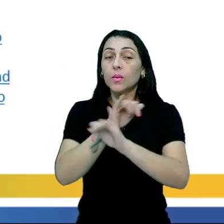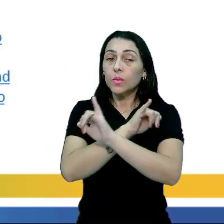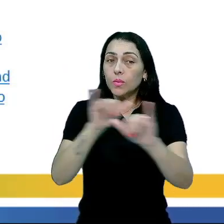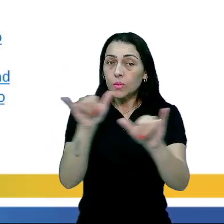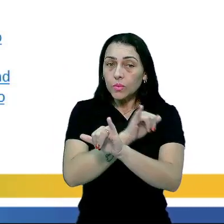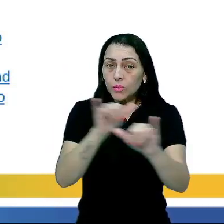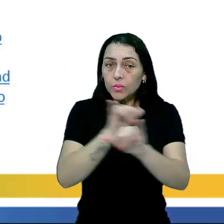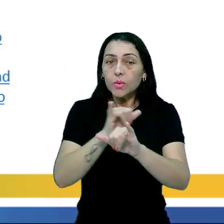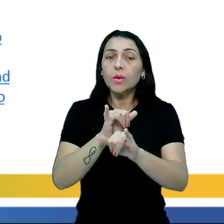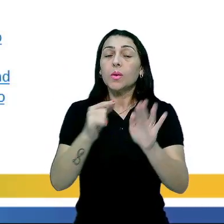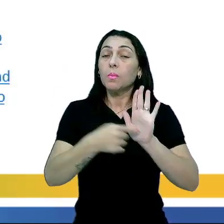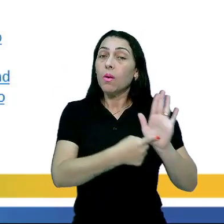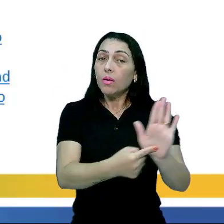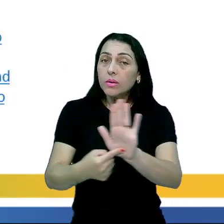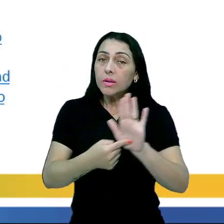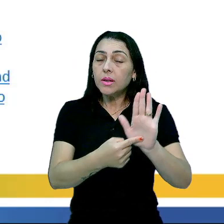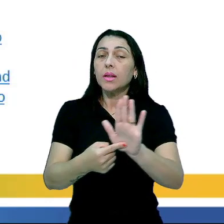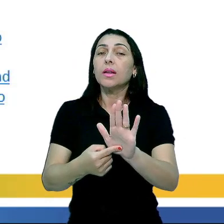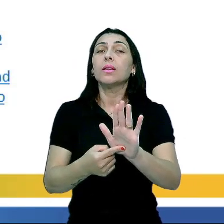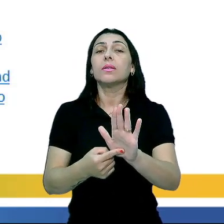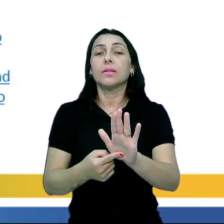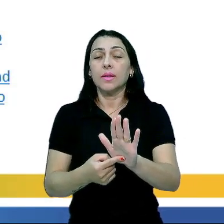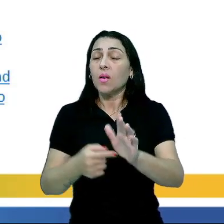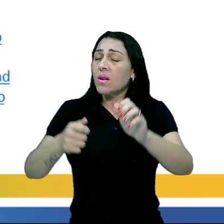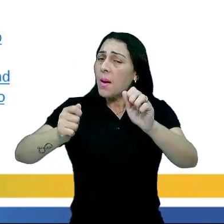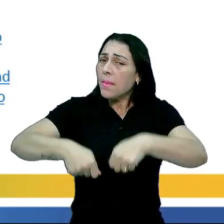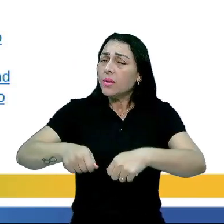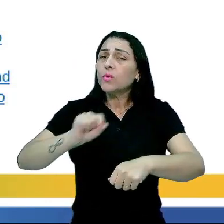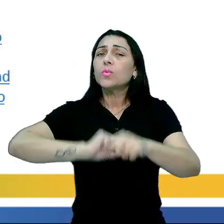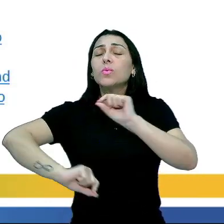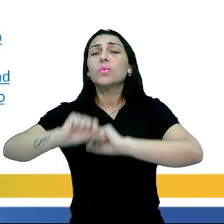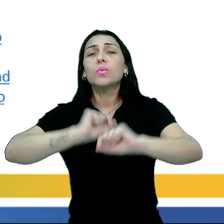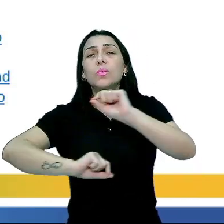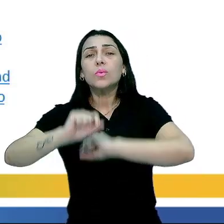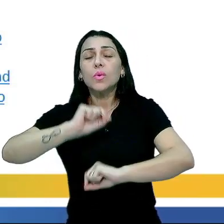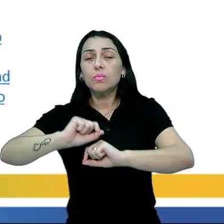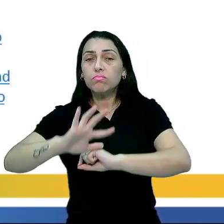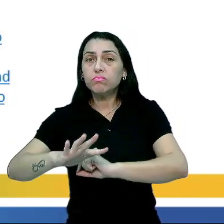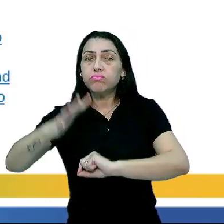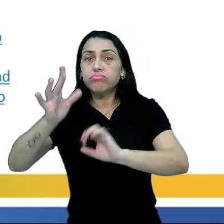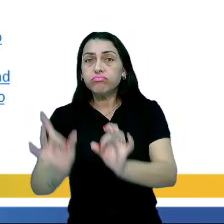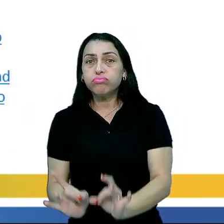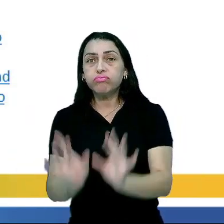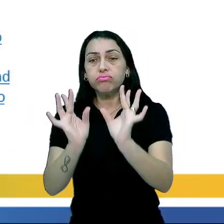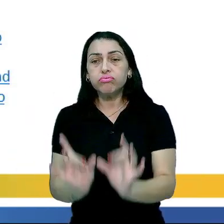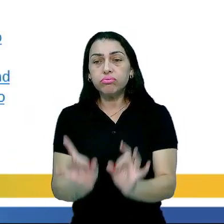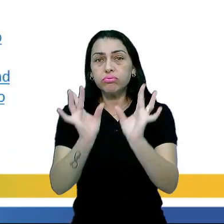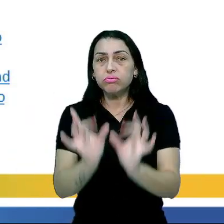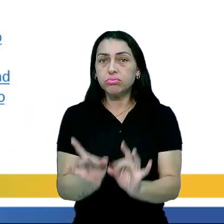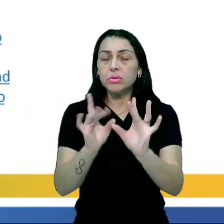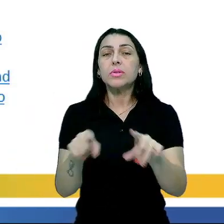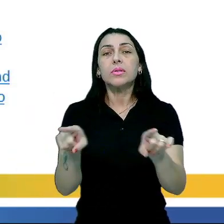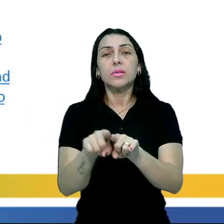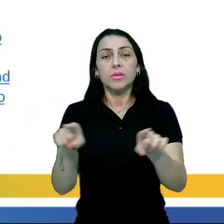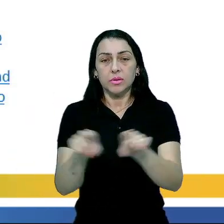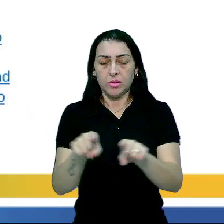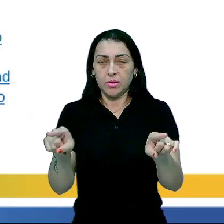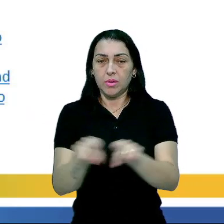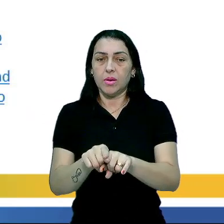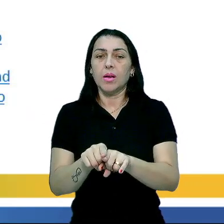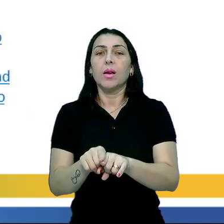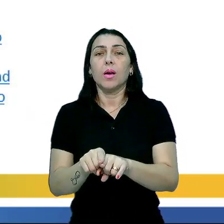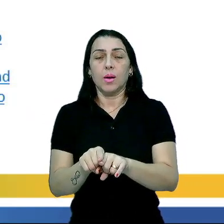anúncios impactantes, eles são capazes de aumentar as vendas,